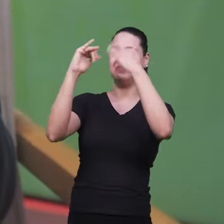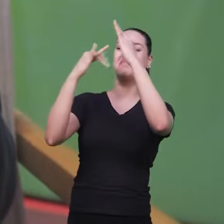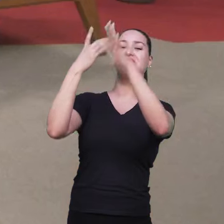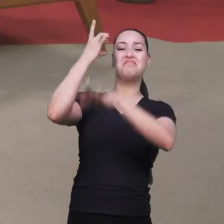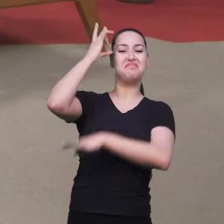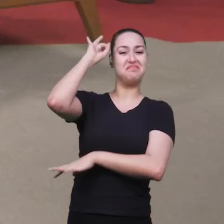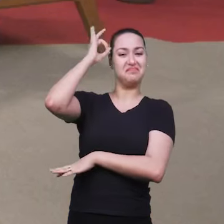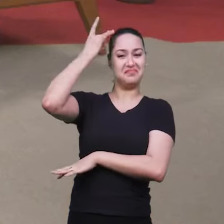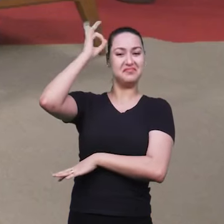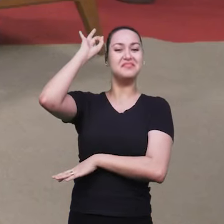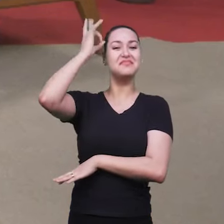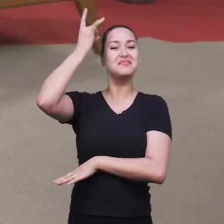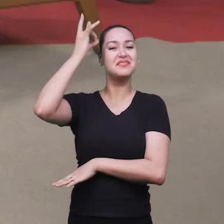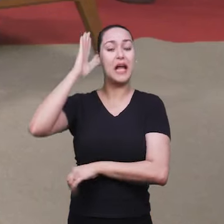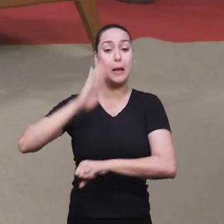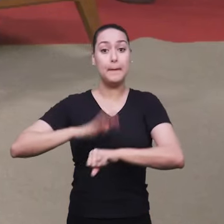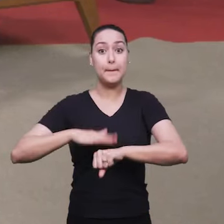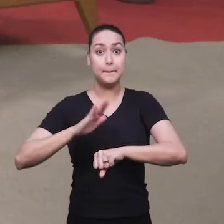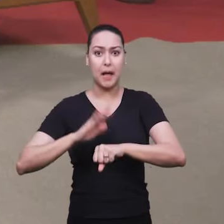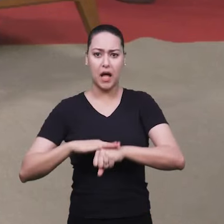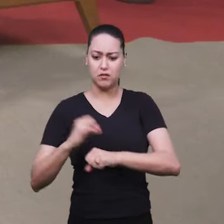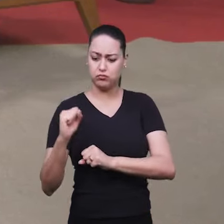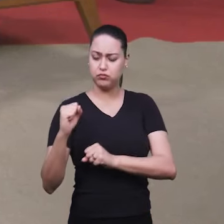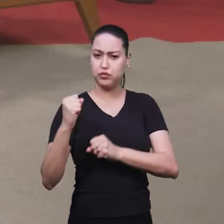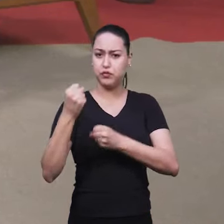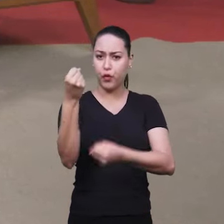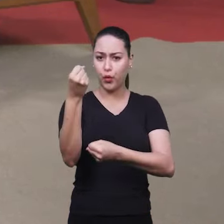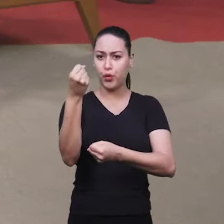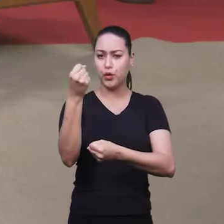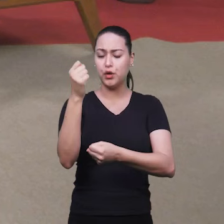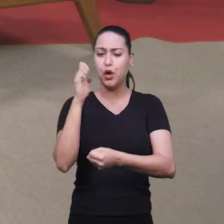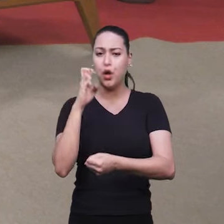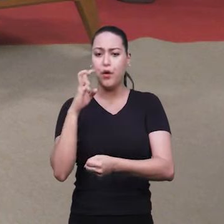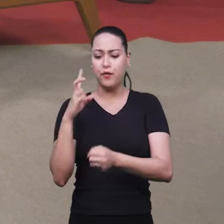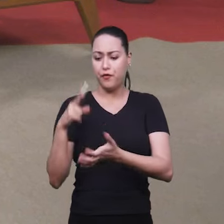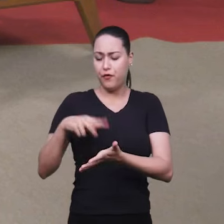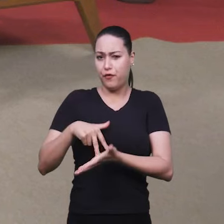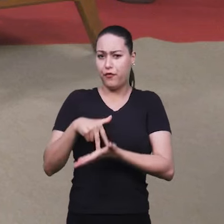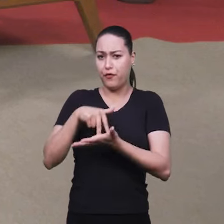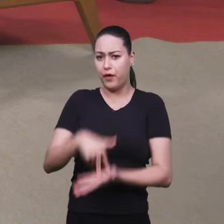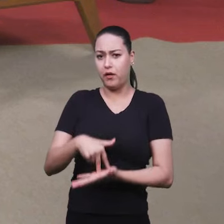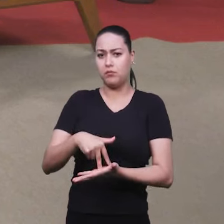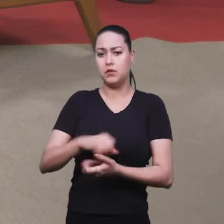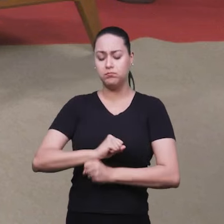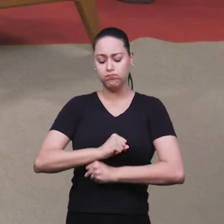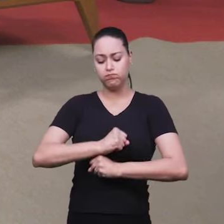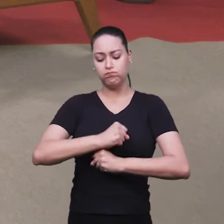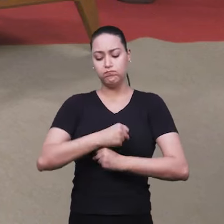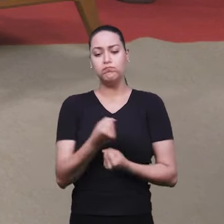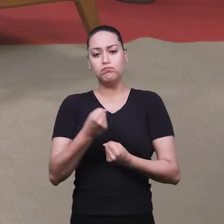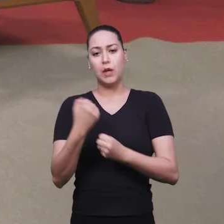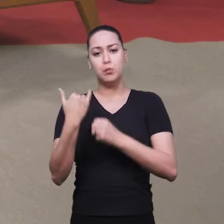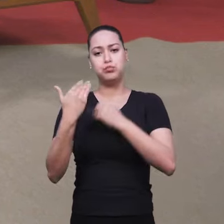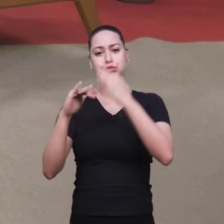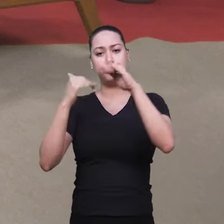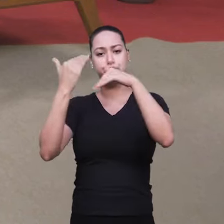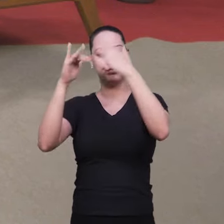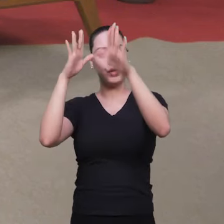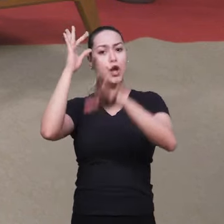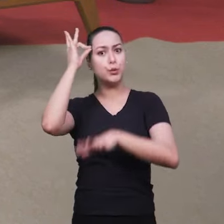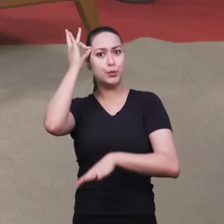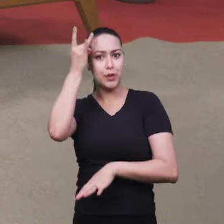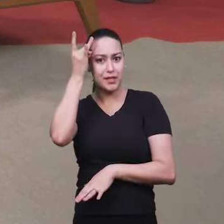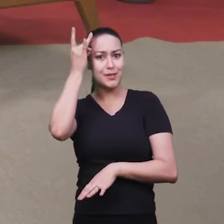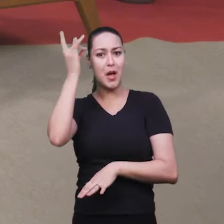espiritual. Porque quanto mais fortalecidos nós estivermos espiritualmente,